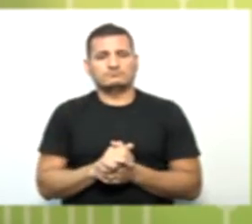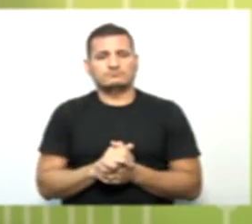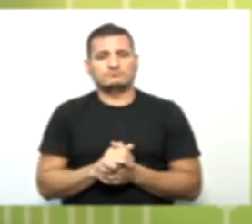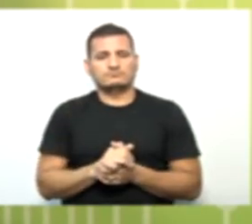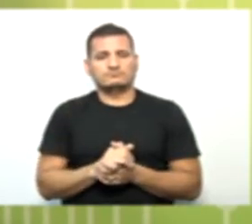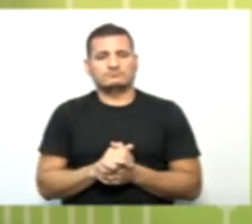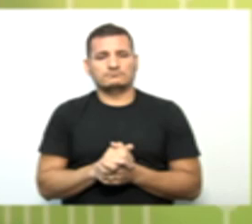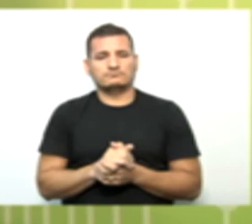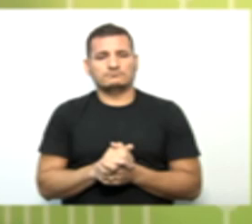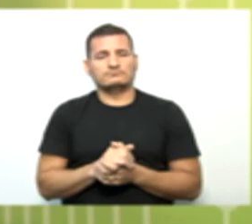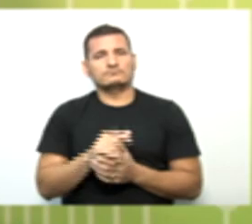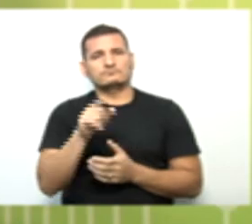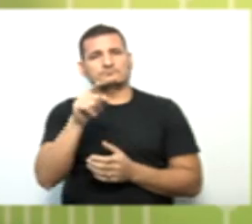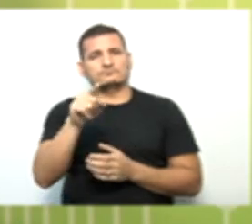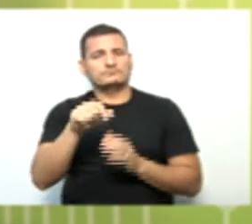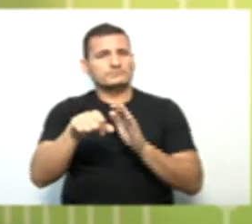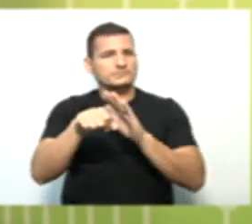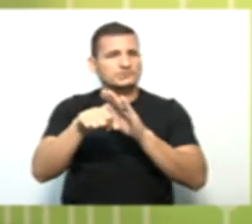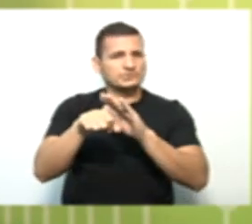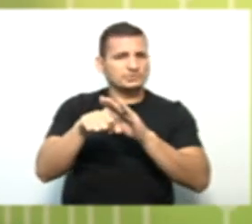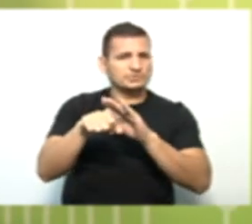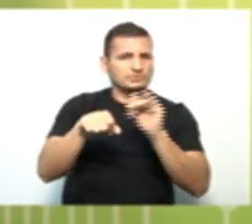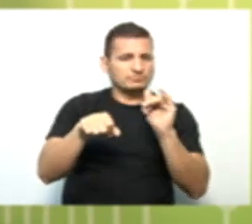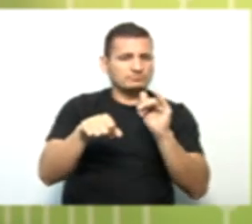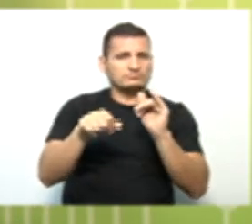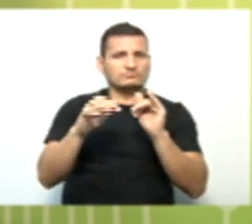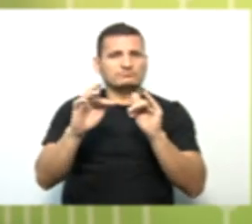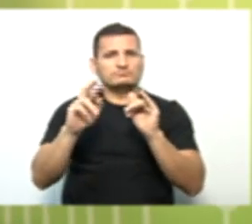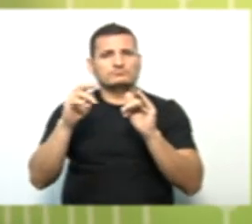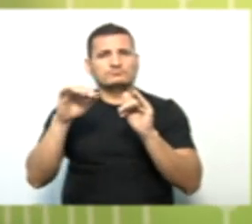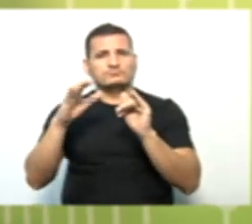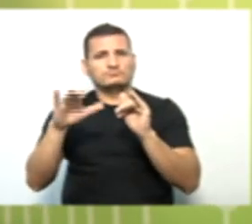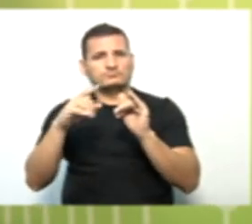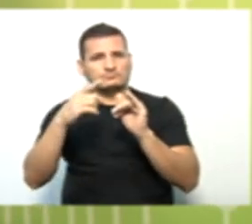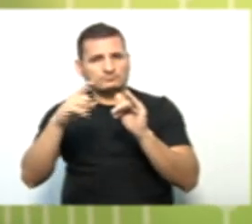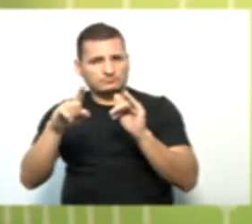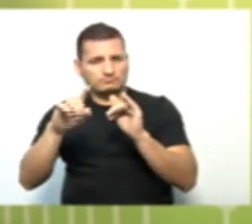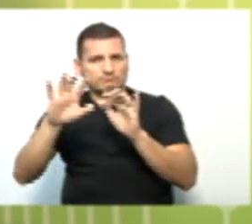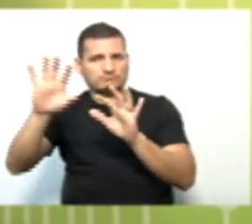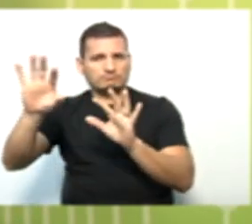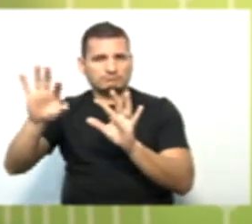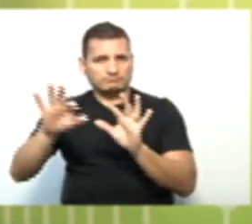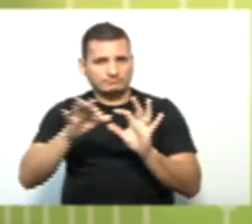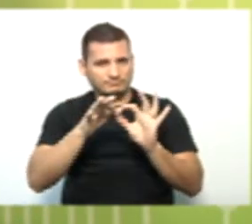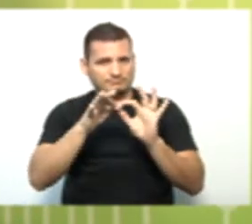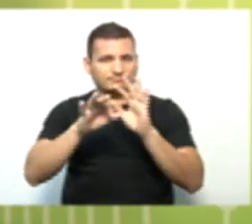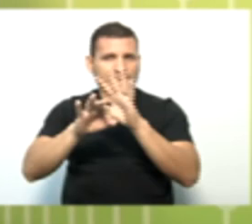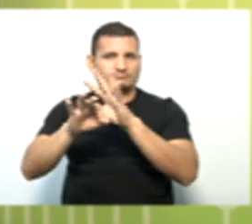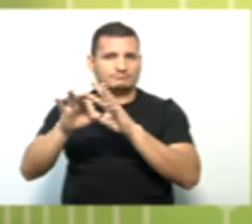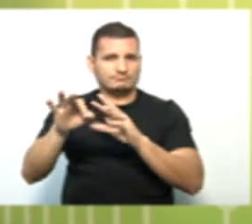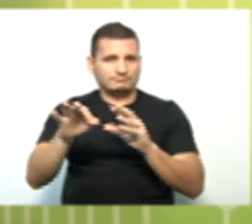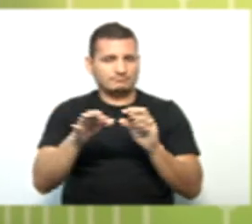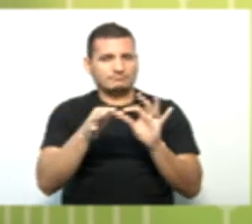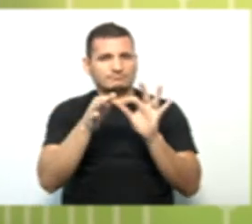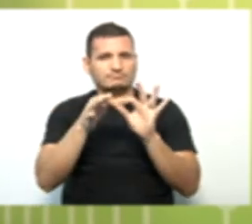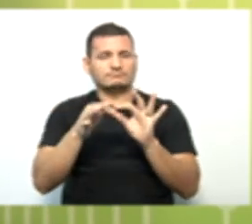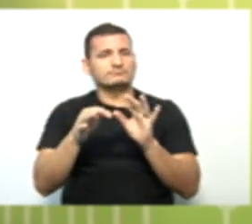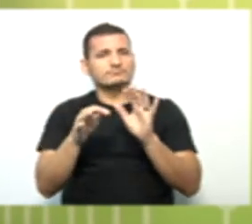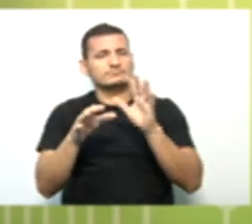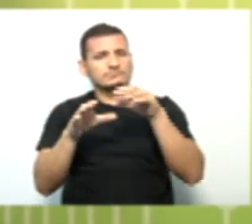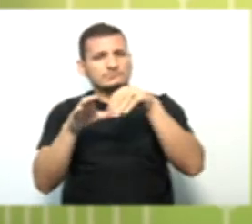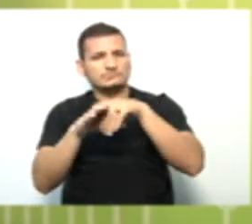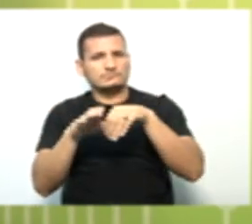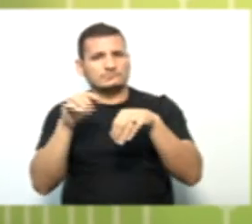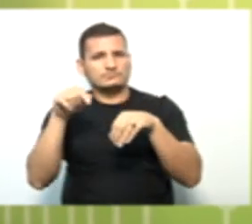a chamada à própria função, certo? Então, eu tenho, dentro da definição da função,